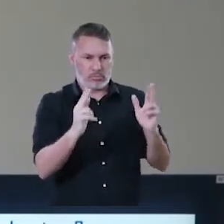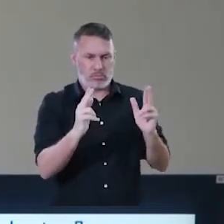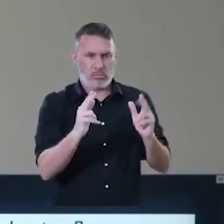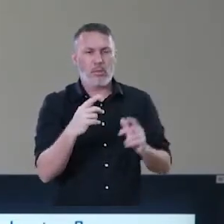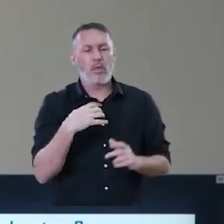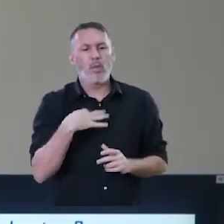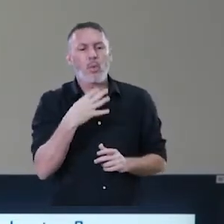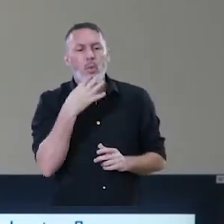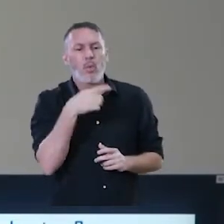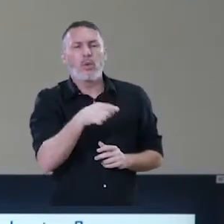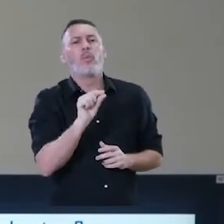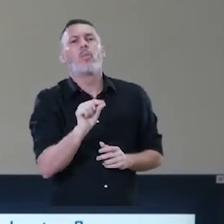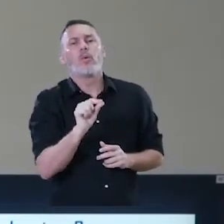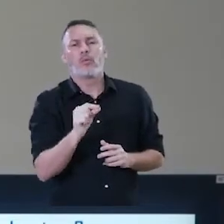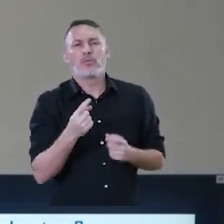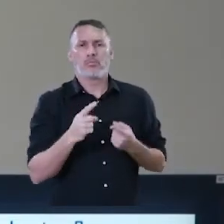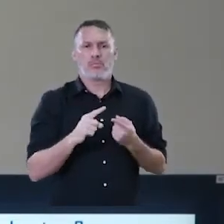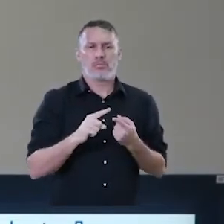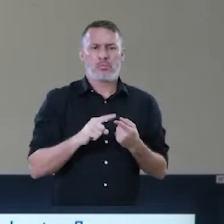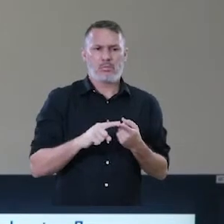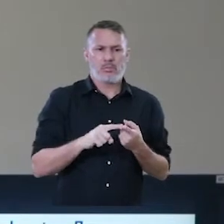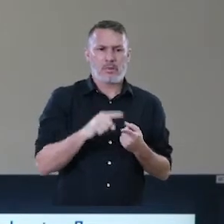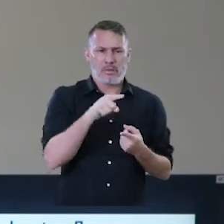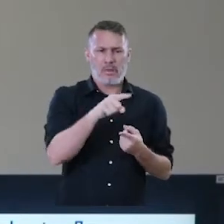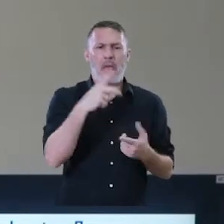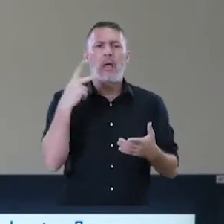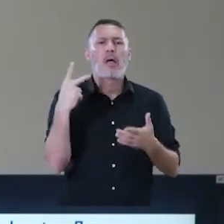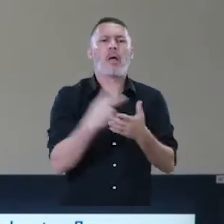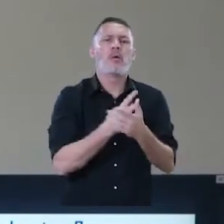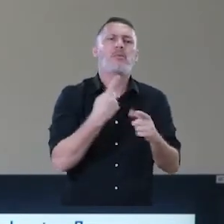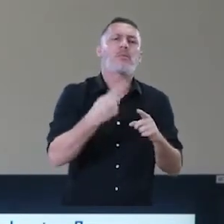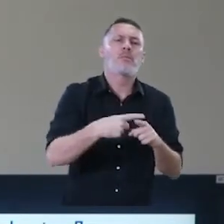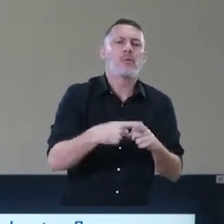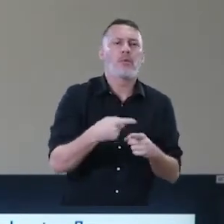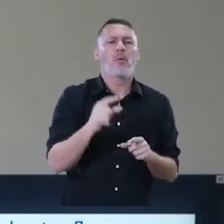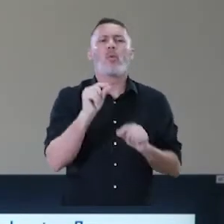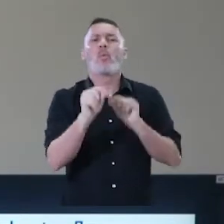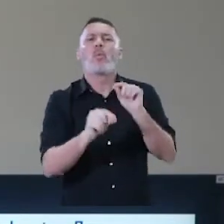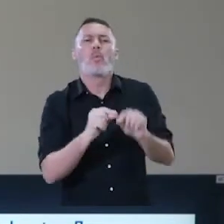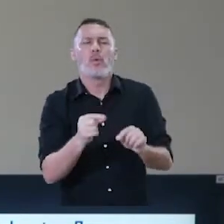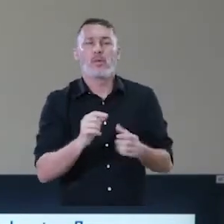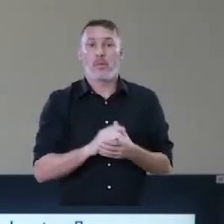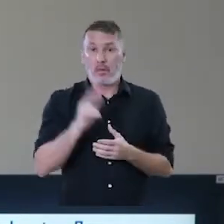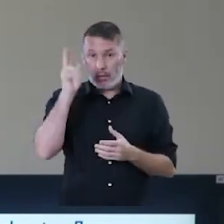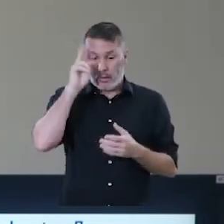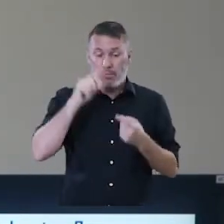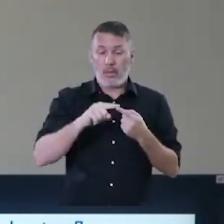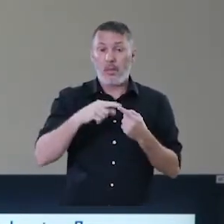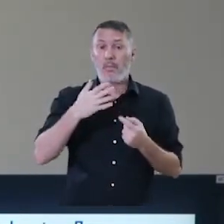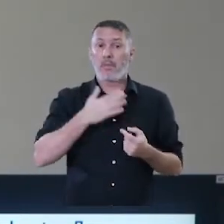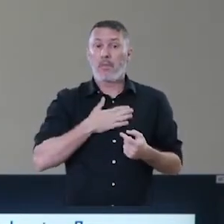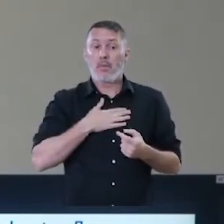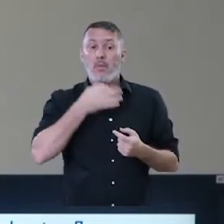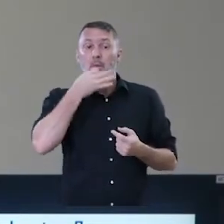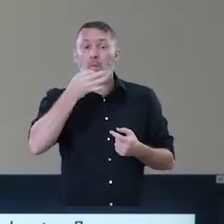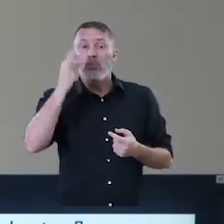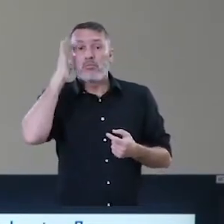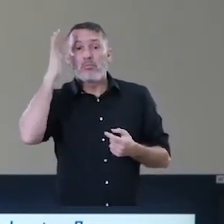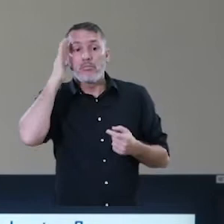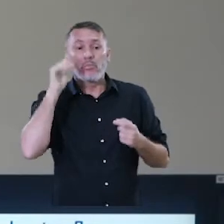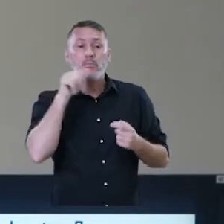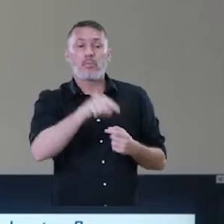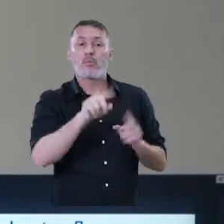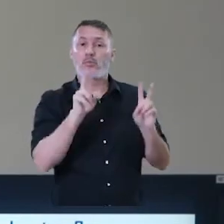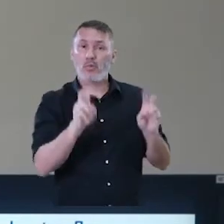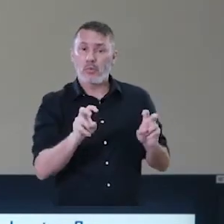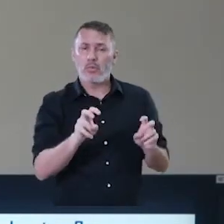sobre isso? Ou quem ou o que causa a problemática? Repetindo, que eu penso sobre